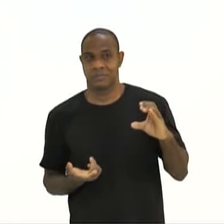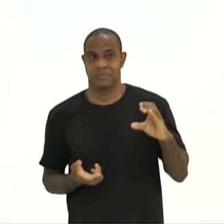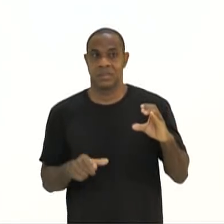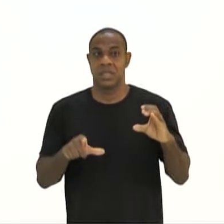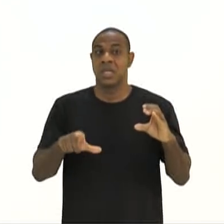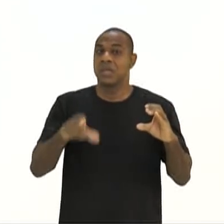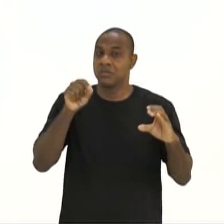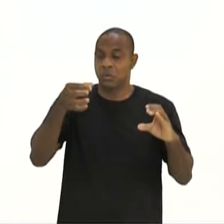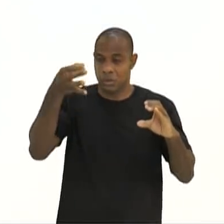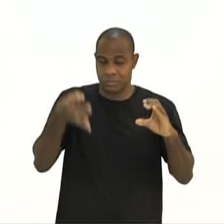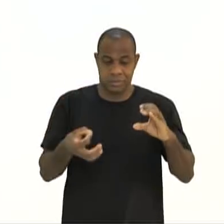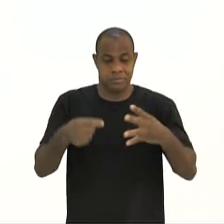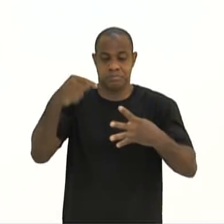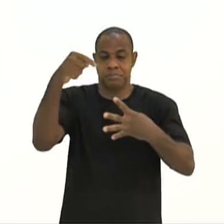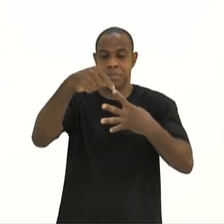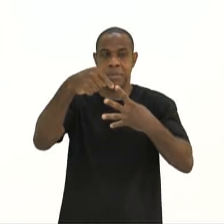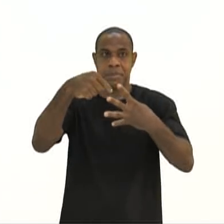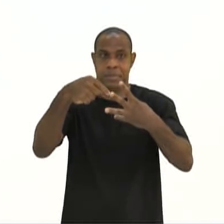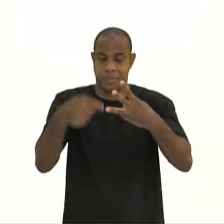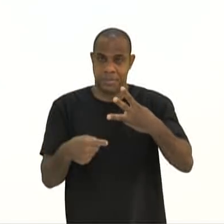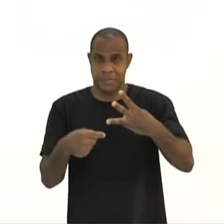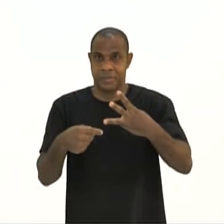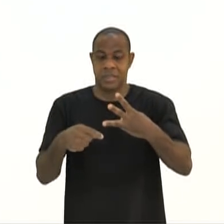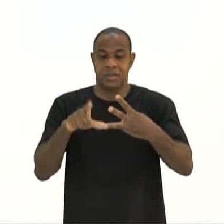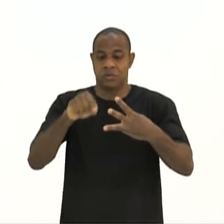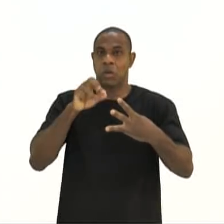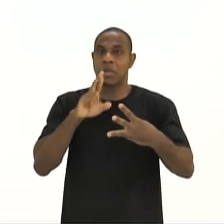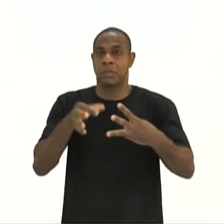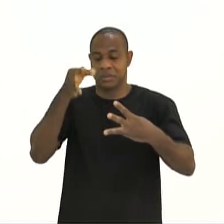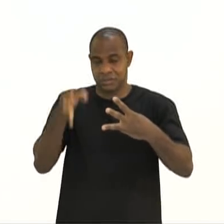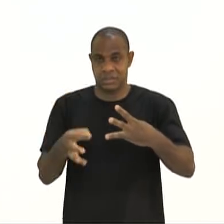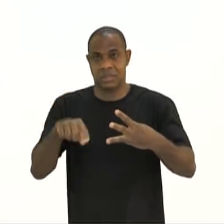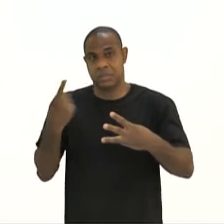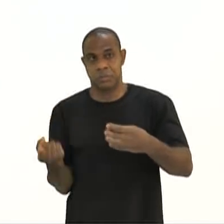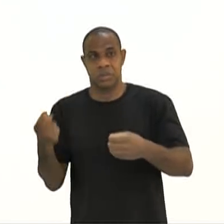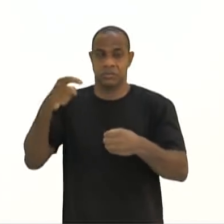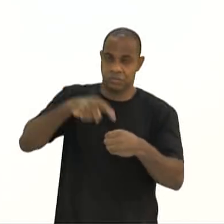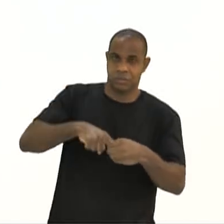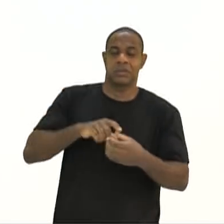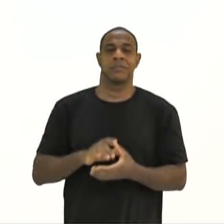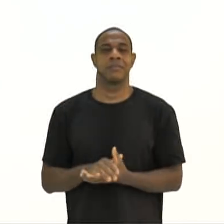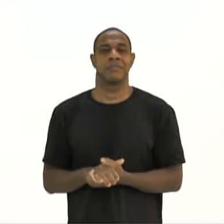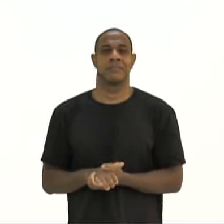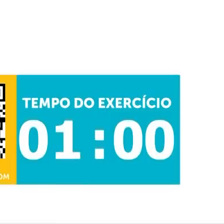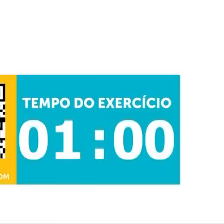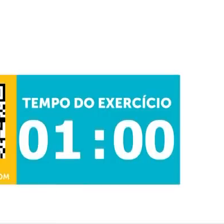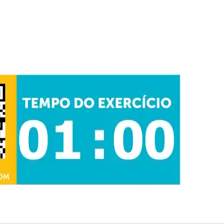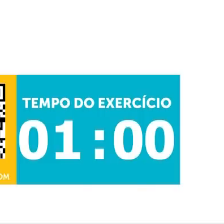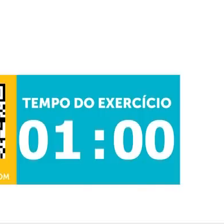de interpretação textual. Boa sorte para vocês aí. Assinalem uma alternativa.